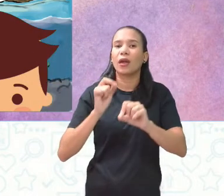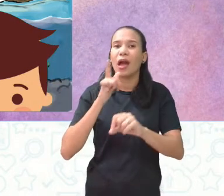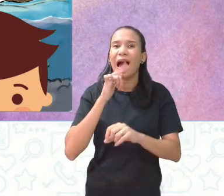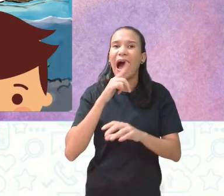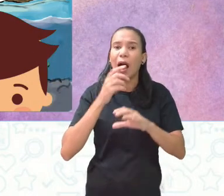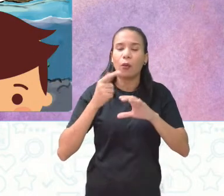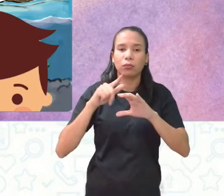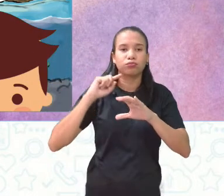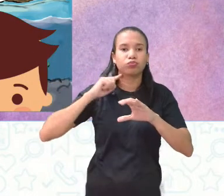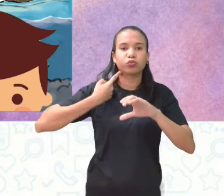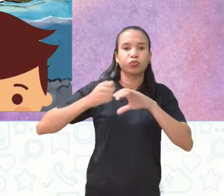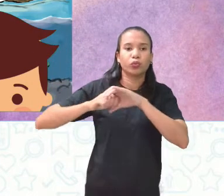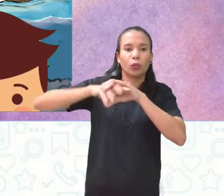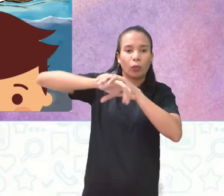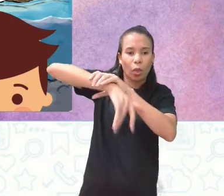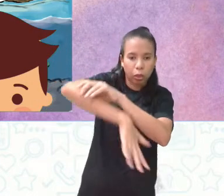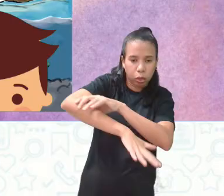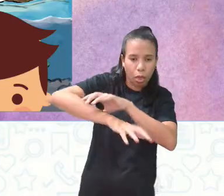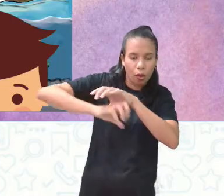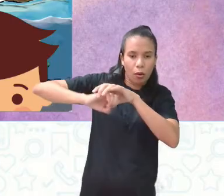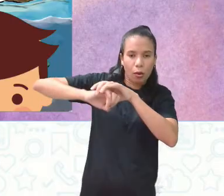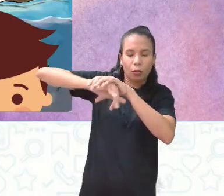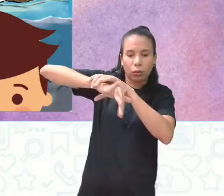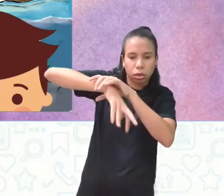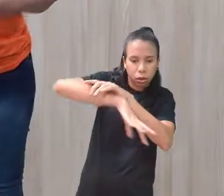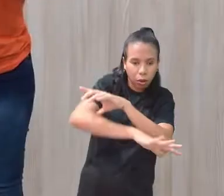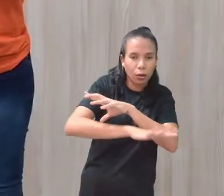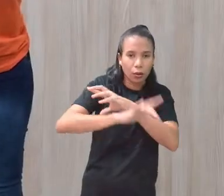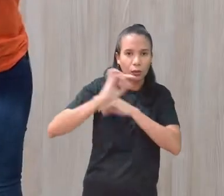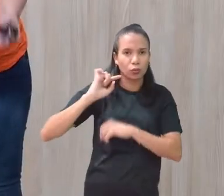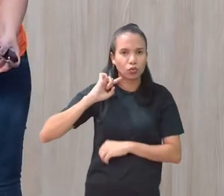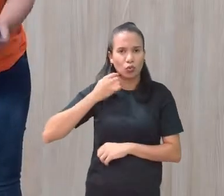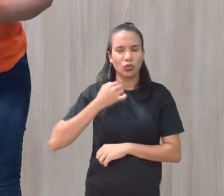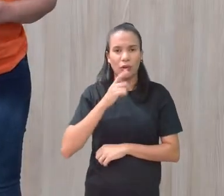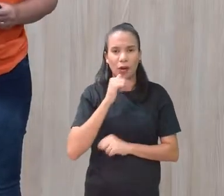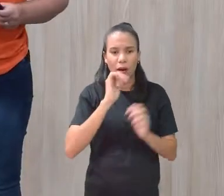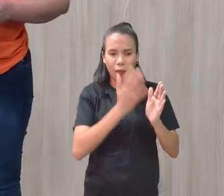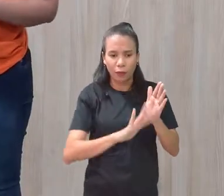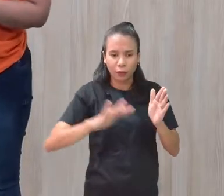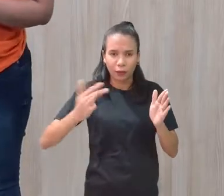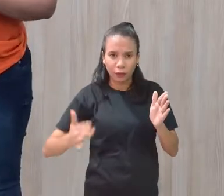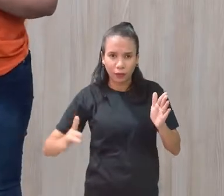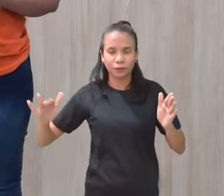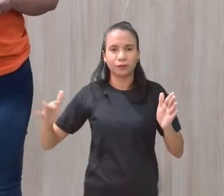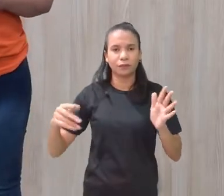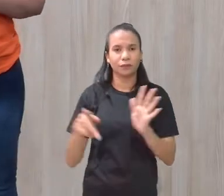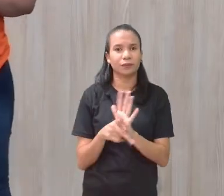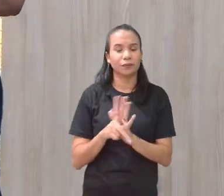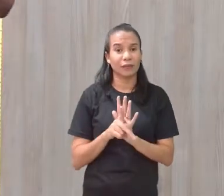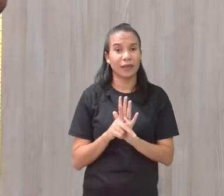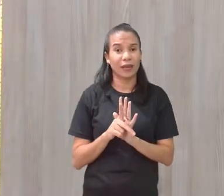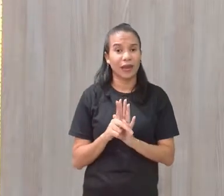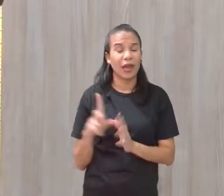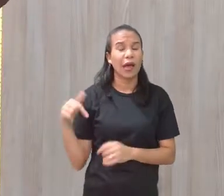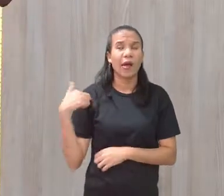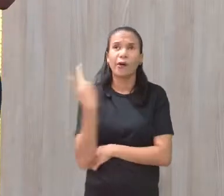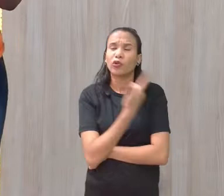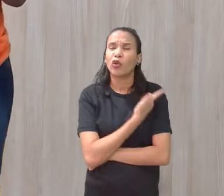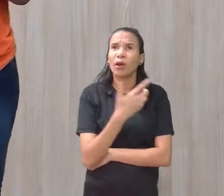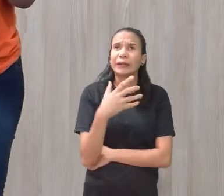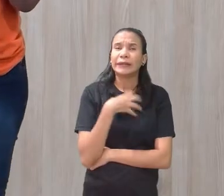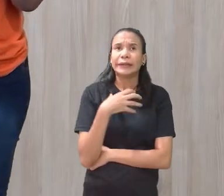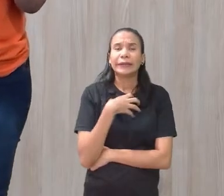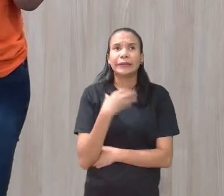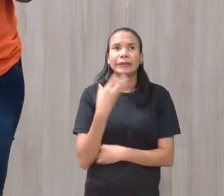oceano poluído, o esgoto poluindo o oceano, a gente tem